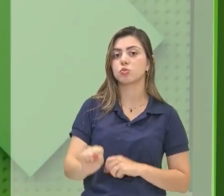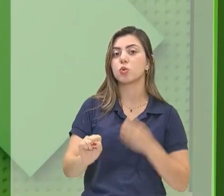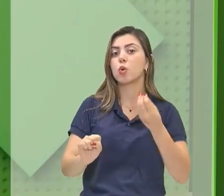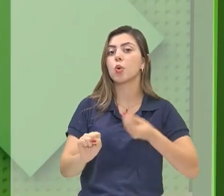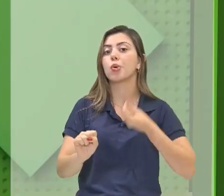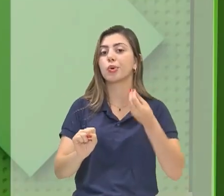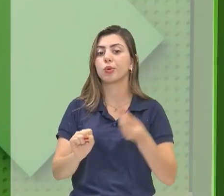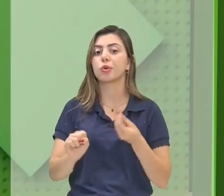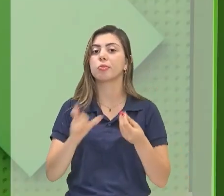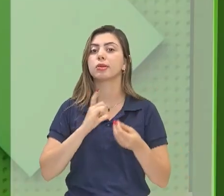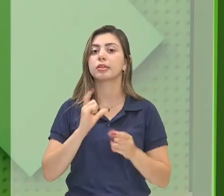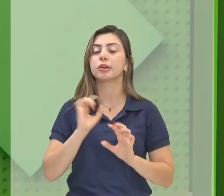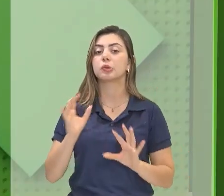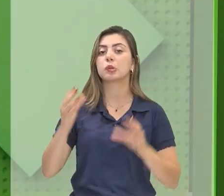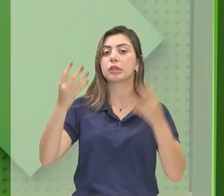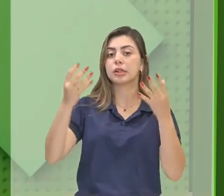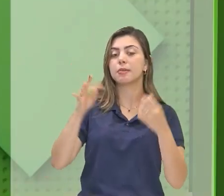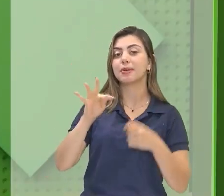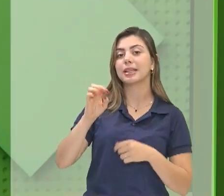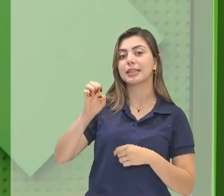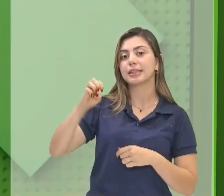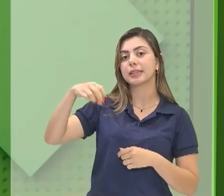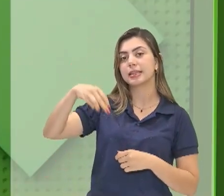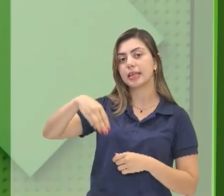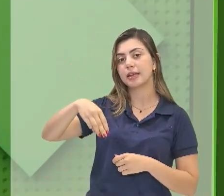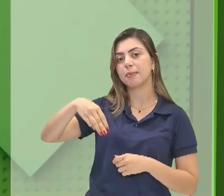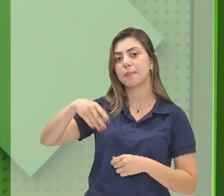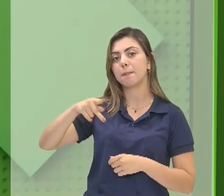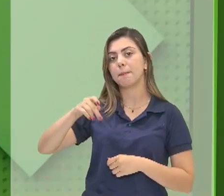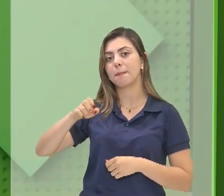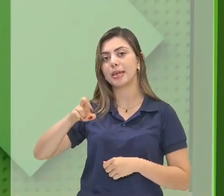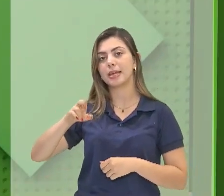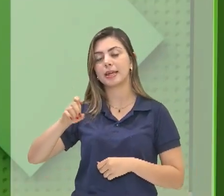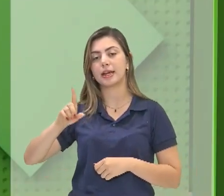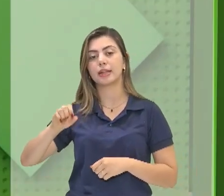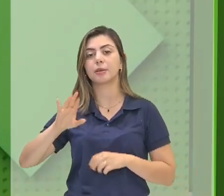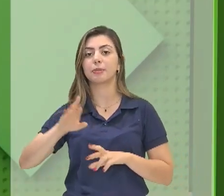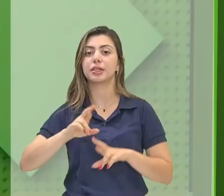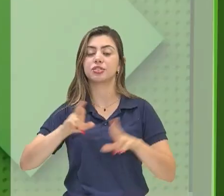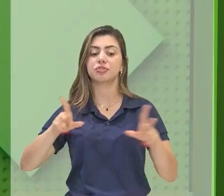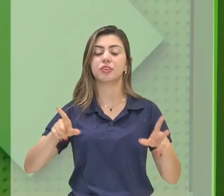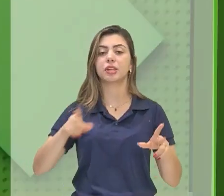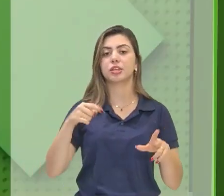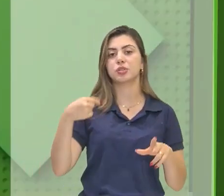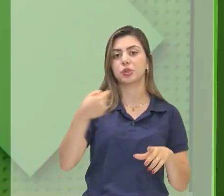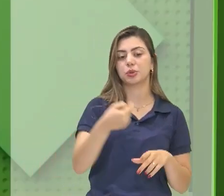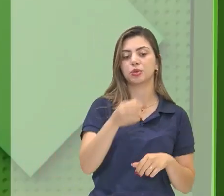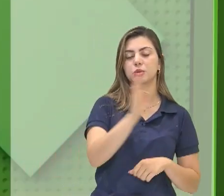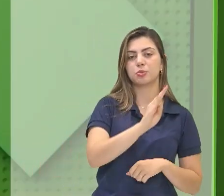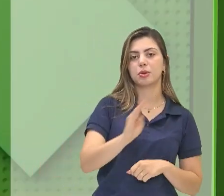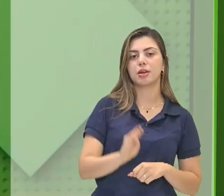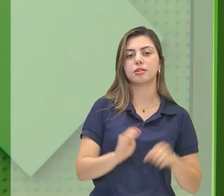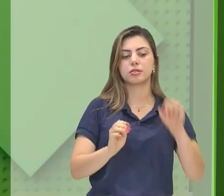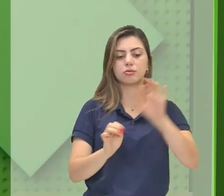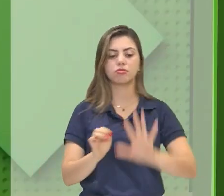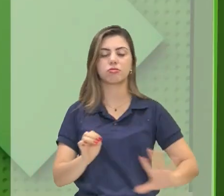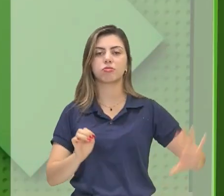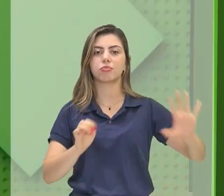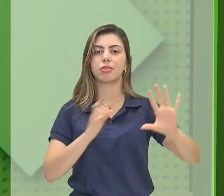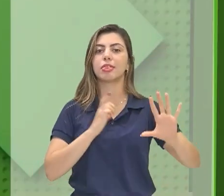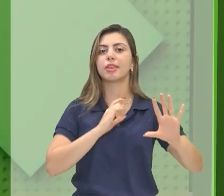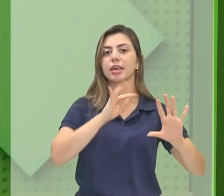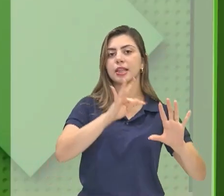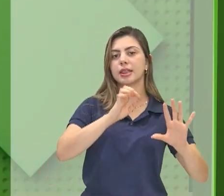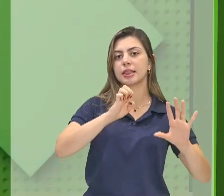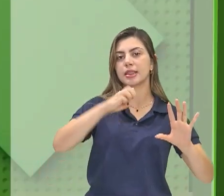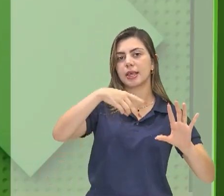climática temperada, diferente da zona tropical, onde está a maior parte do nosso